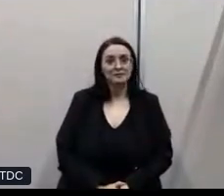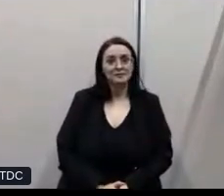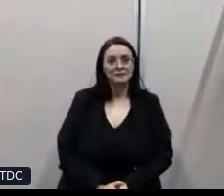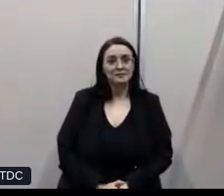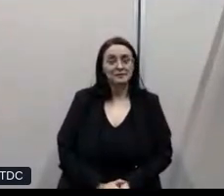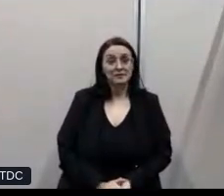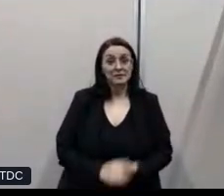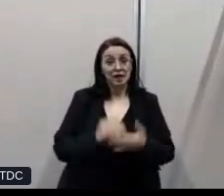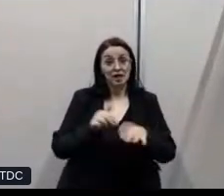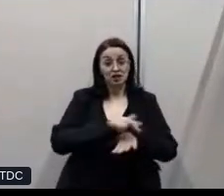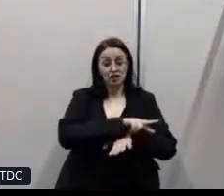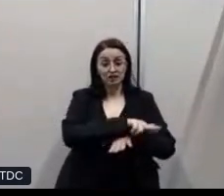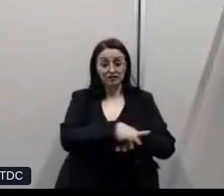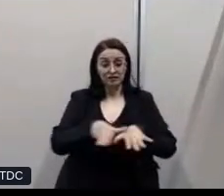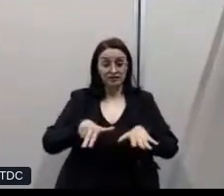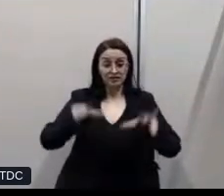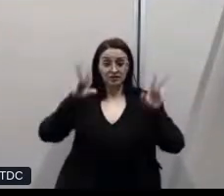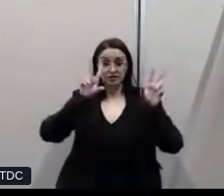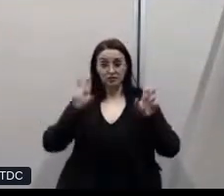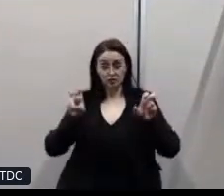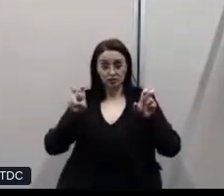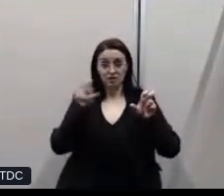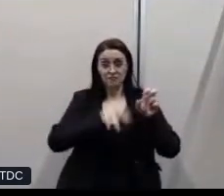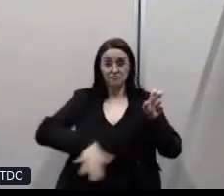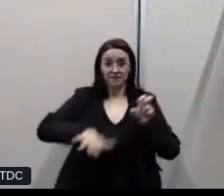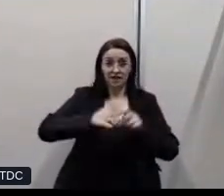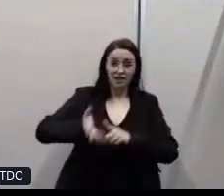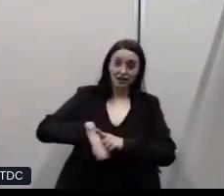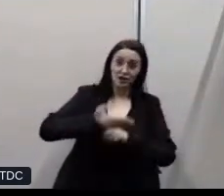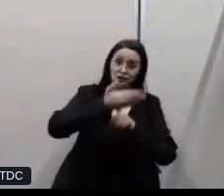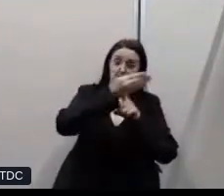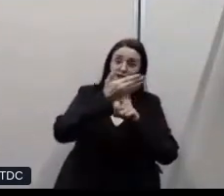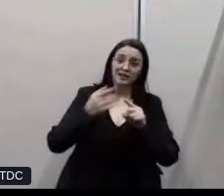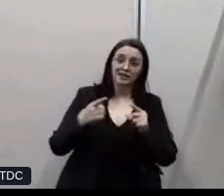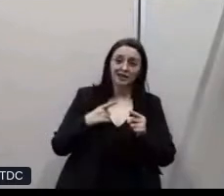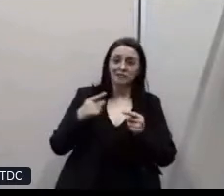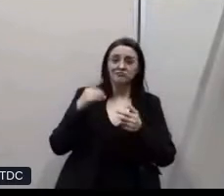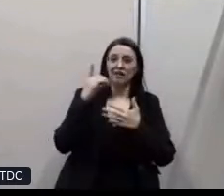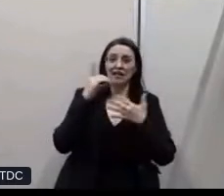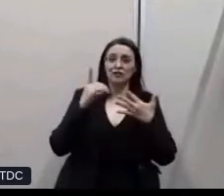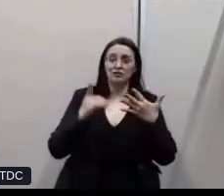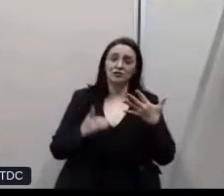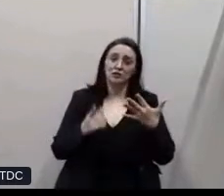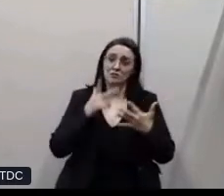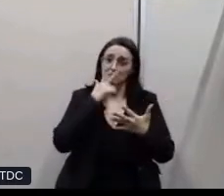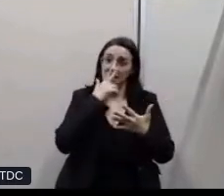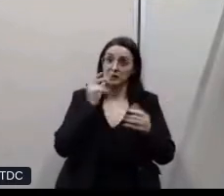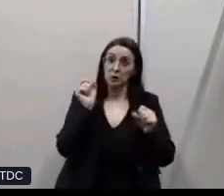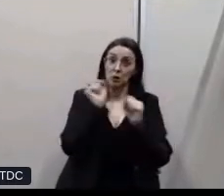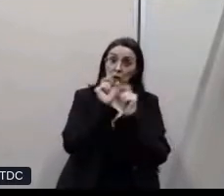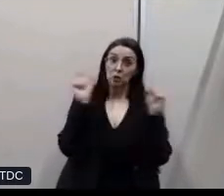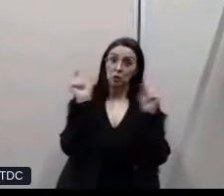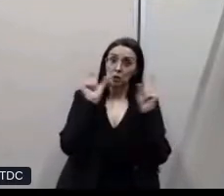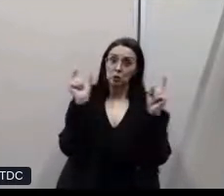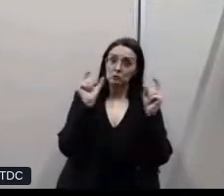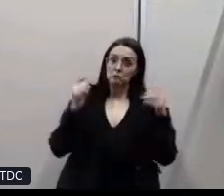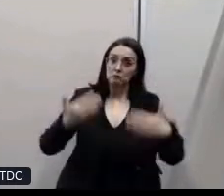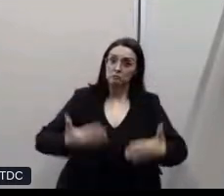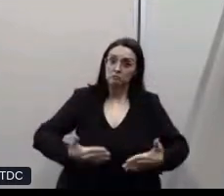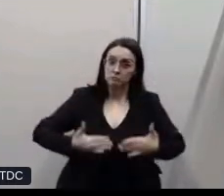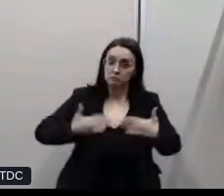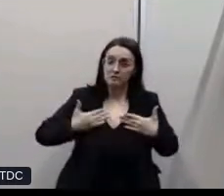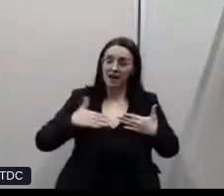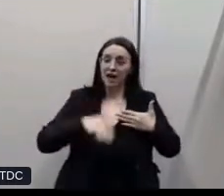está falando em diversidade com relação ao setor de tecnologia, a gente tem alguns dados que são um pouquinho alarmantes. E dentro do